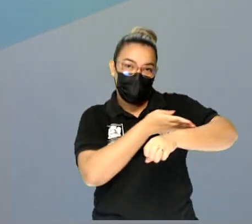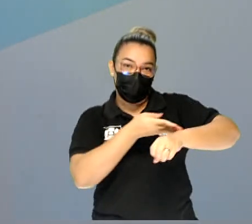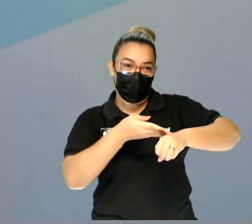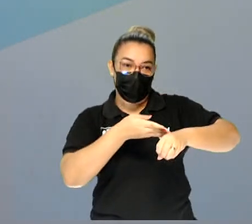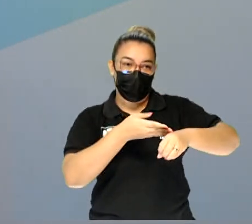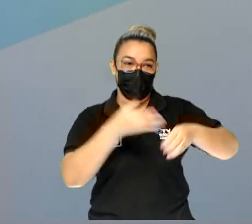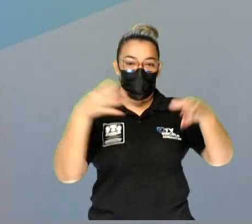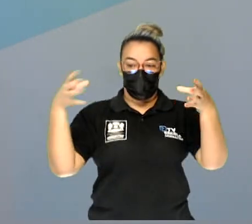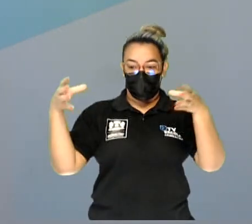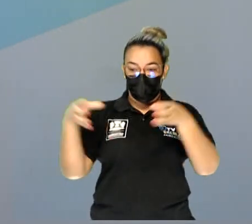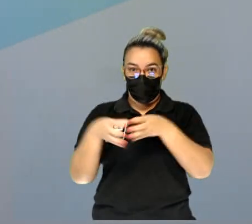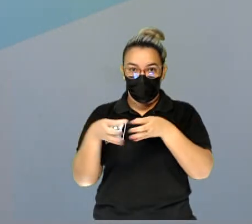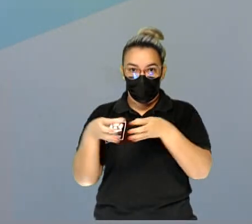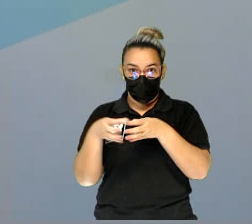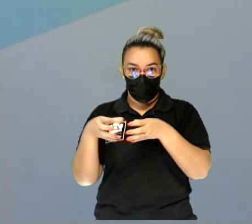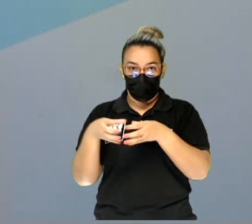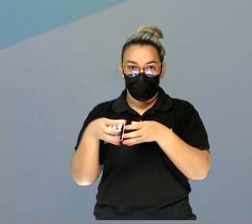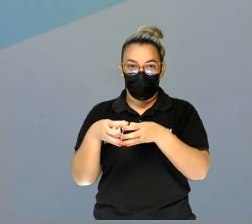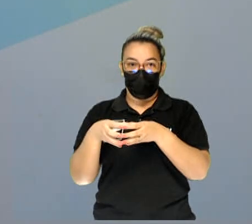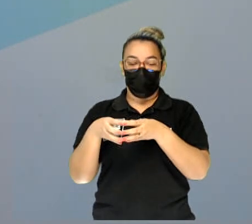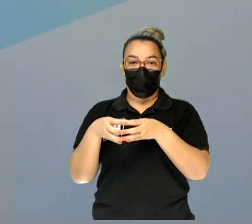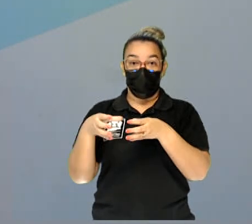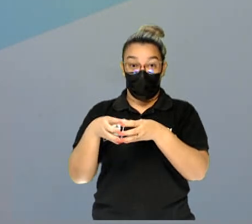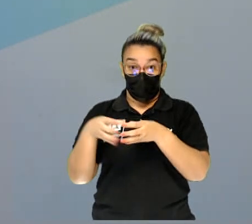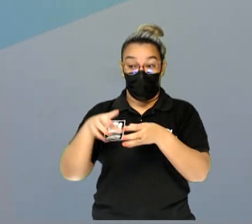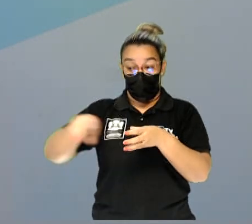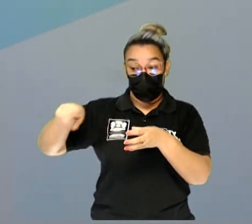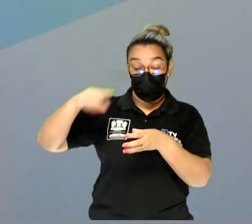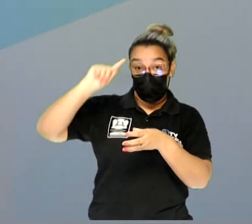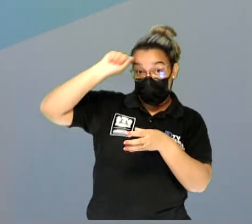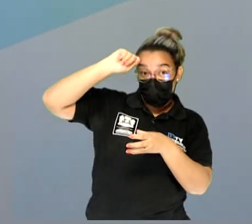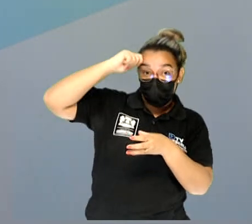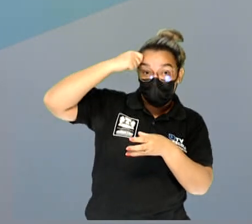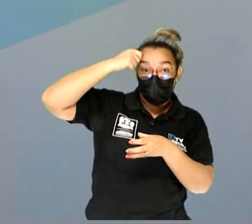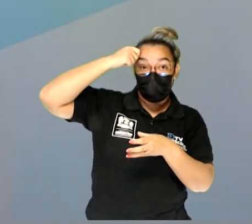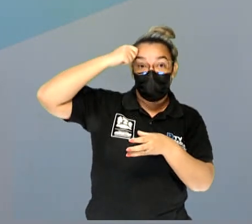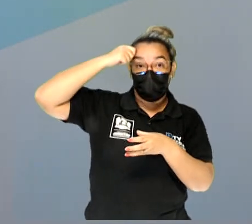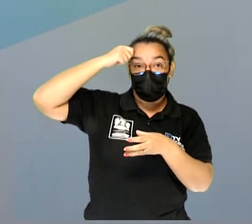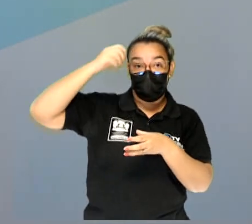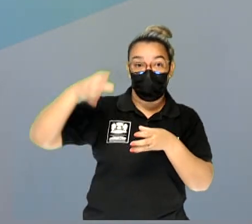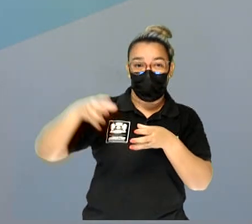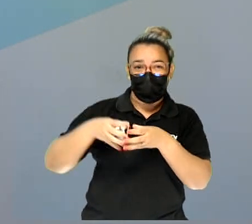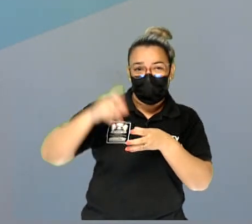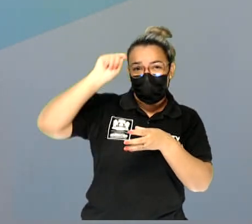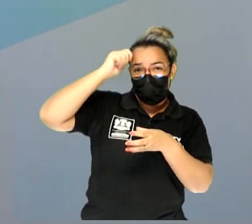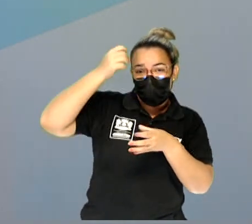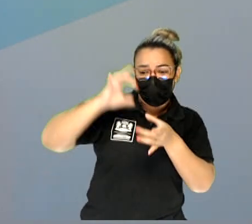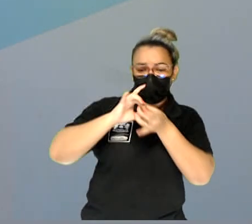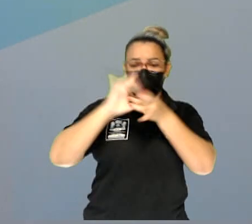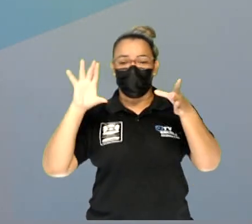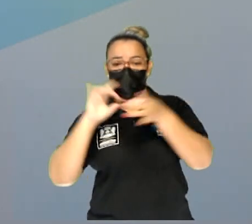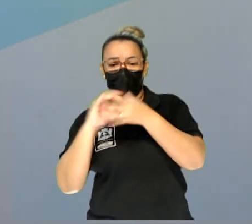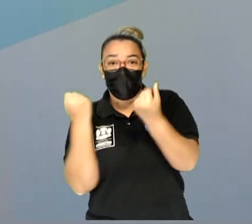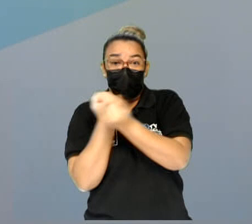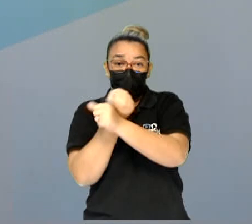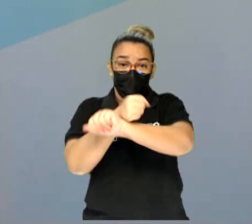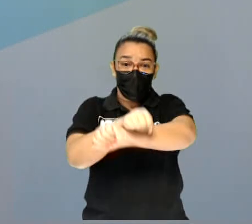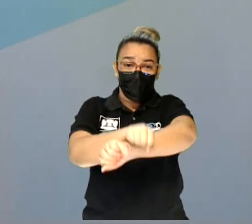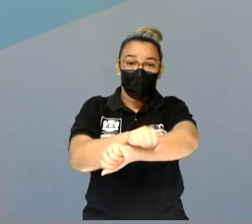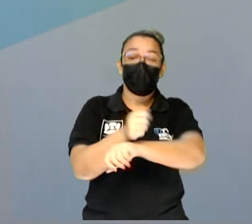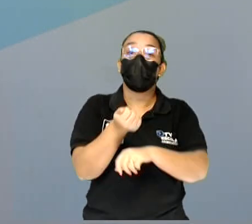luso-brasileiros, os afrodescendentes, negros libertos e alguns escravos ainda,